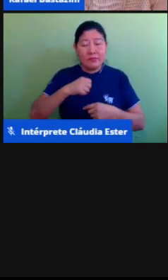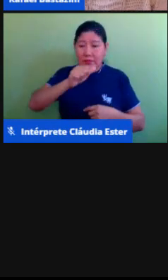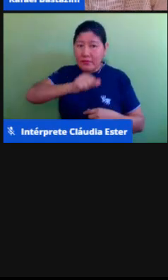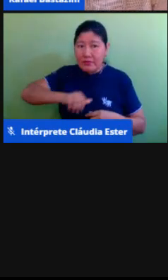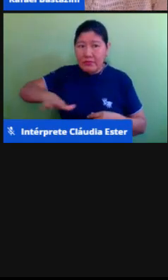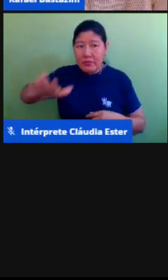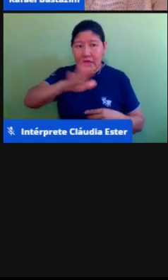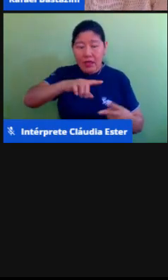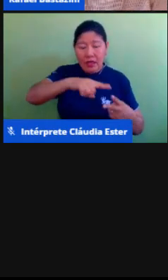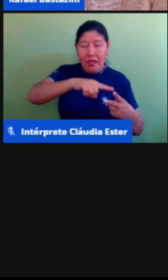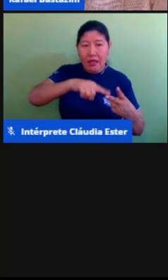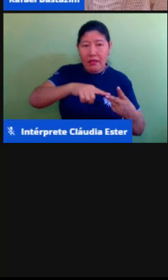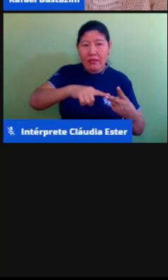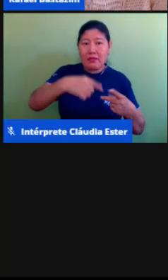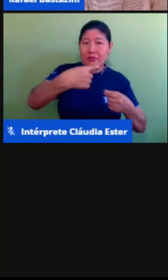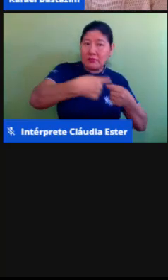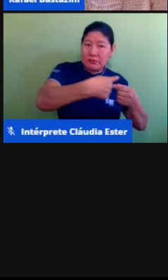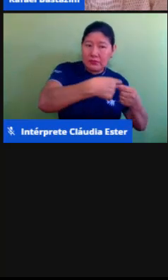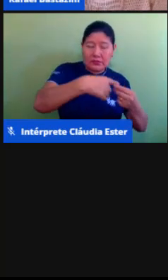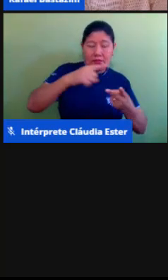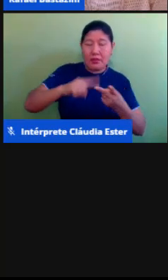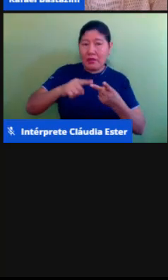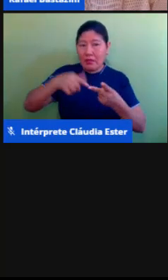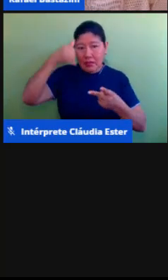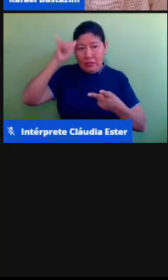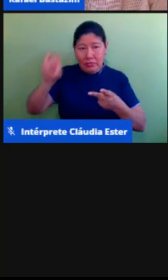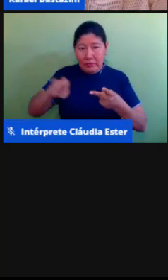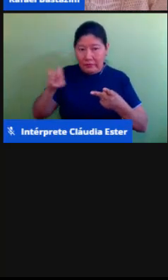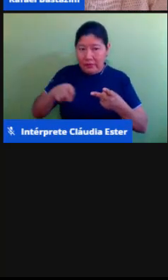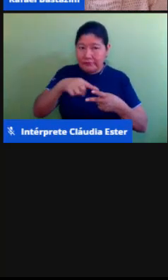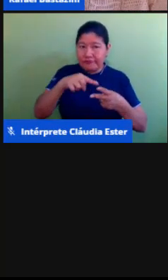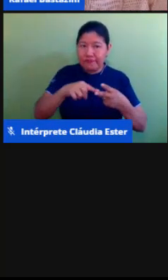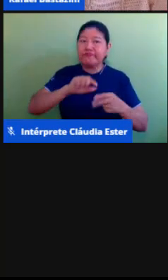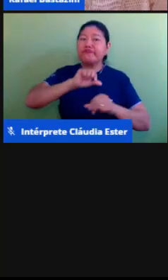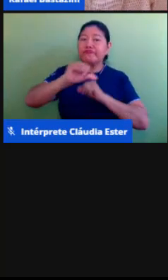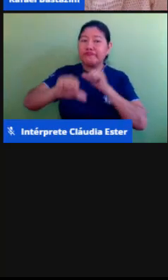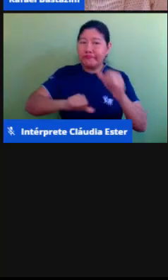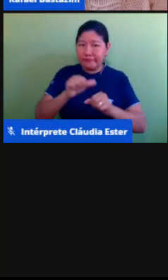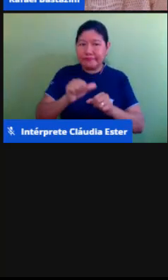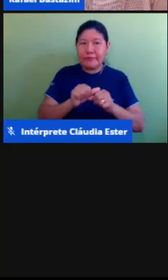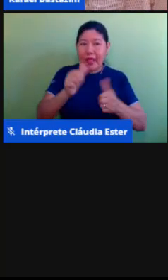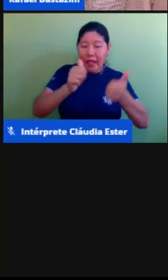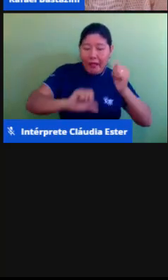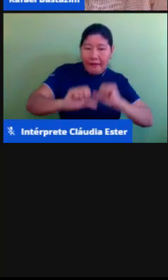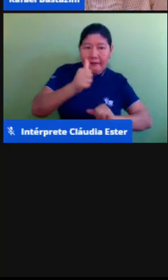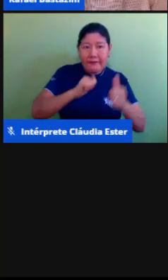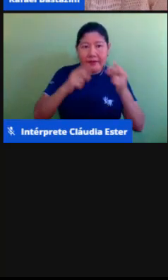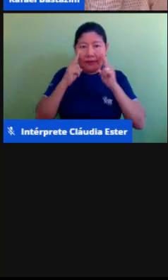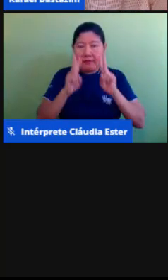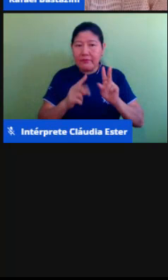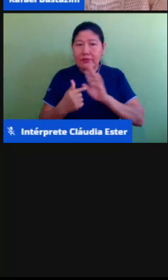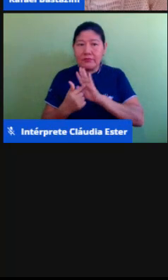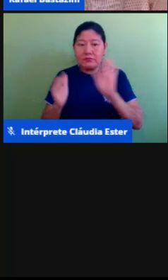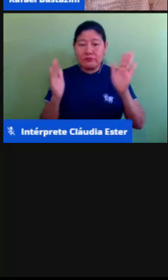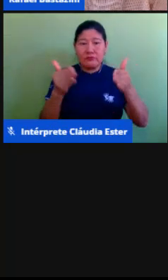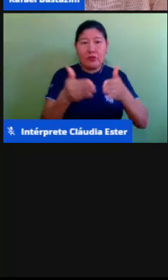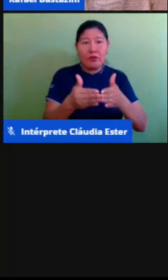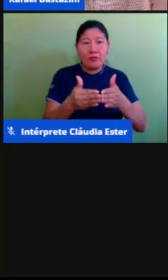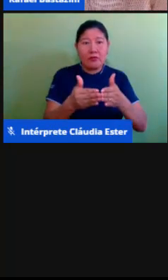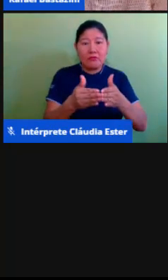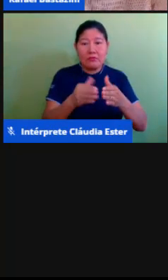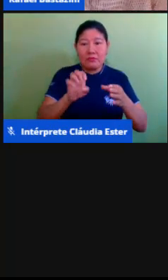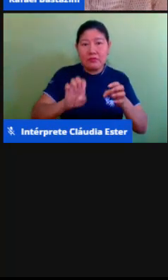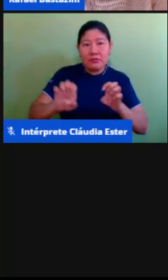no espaço rural. Portanto, as análises geográficas, elas focaram na questão regional e